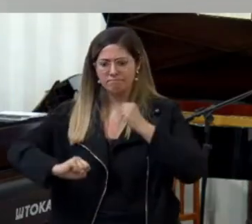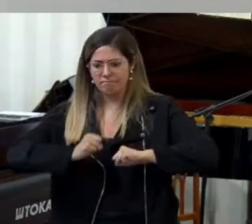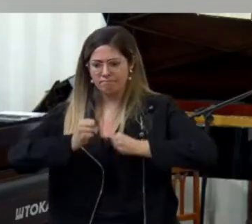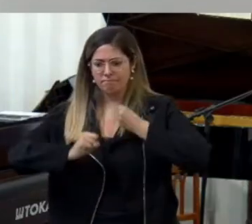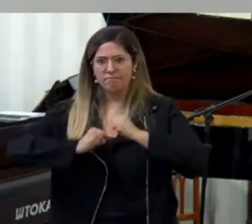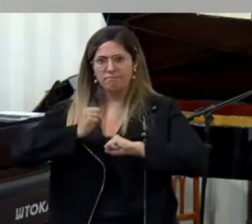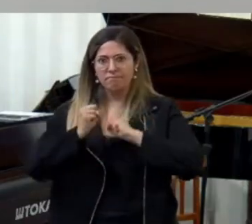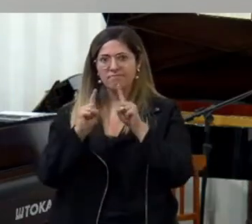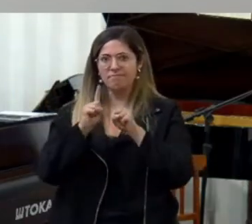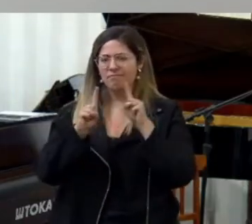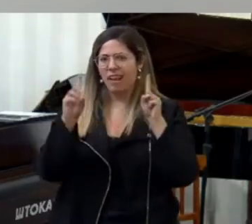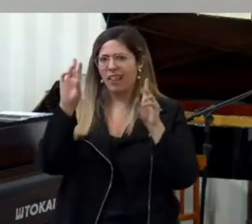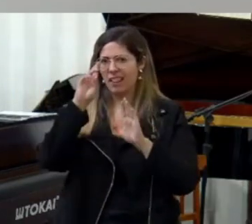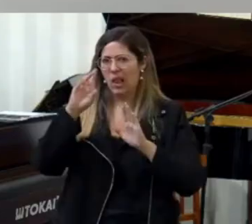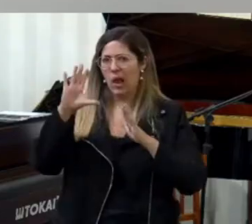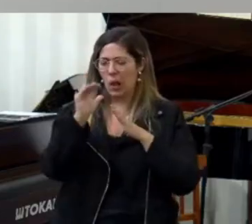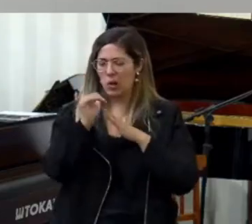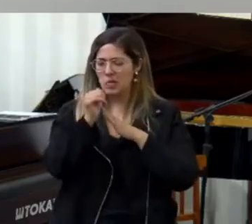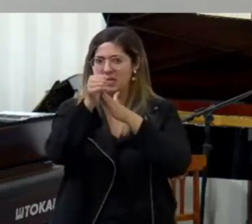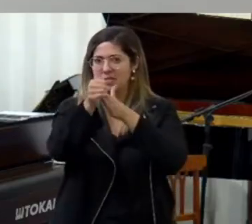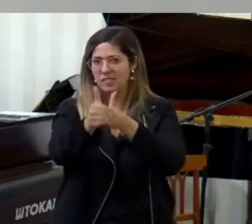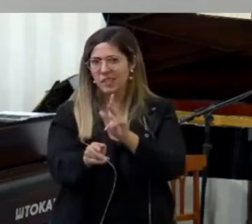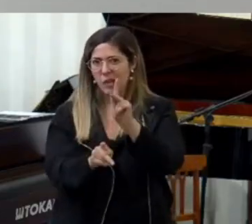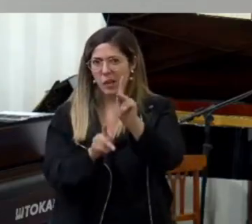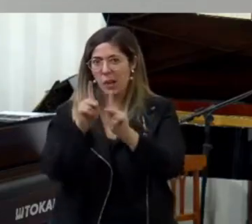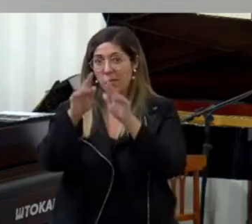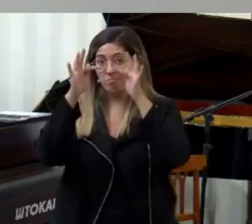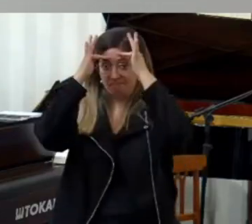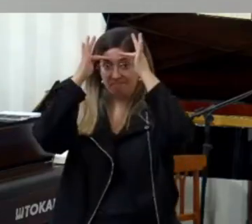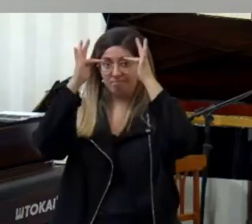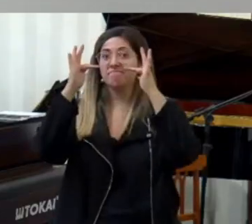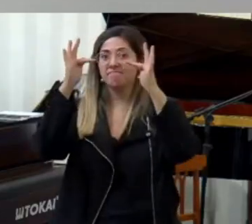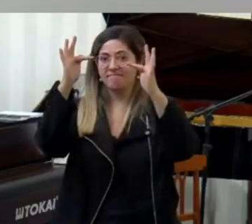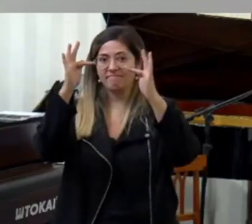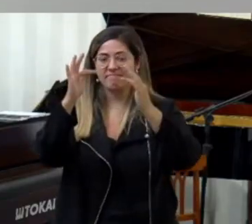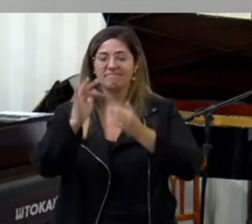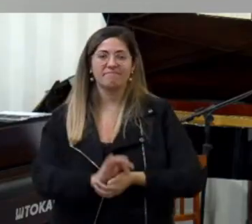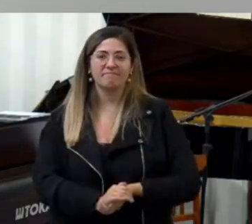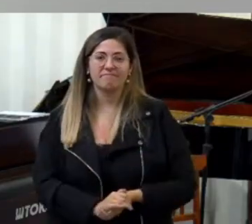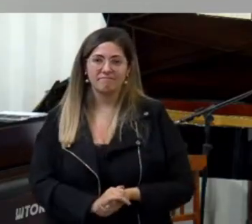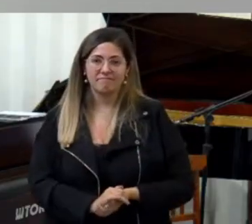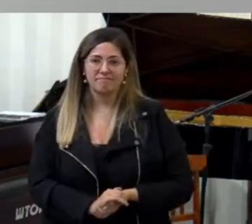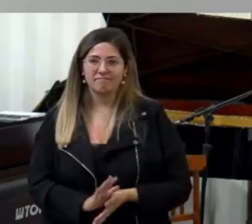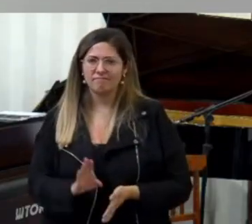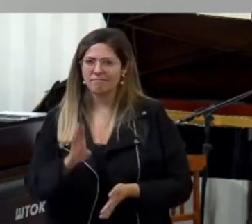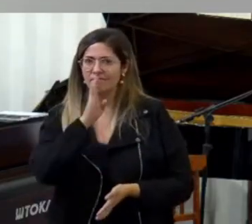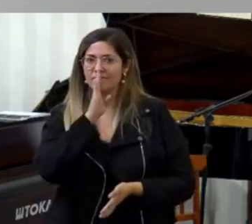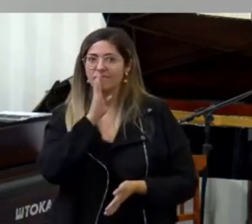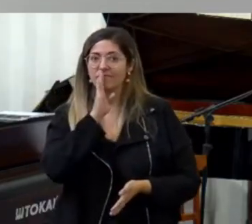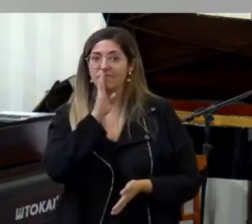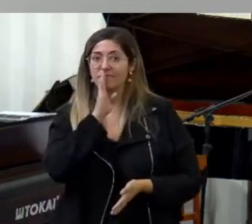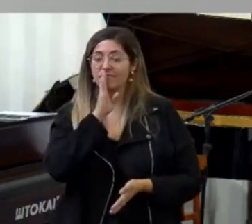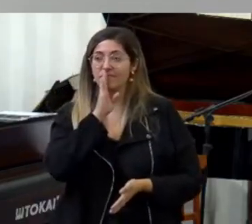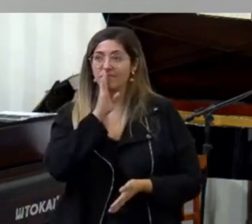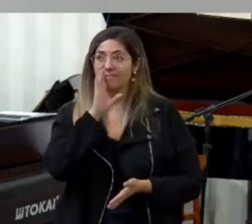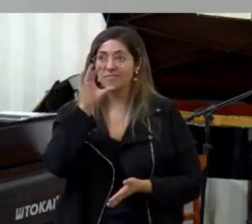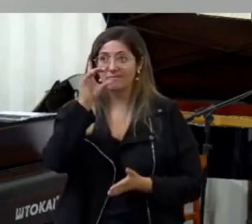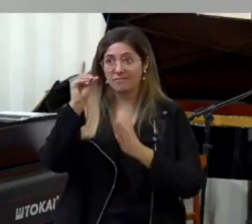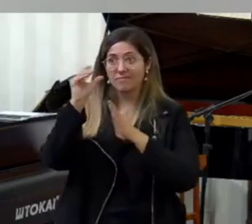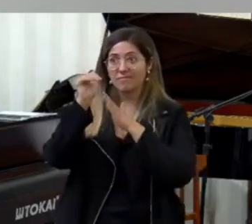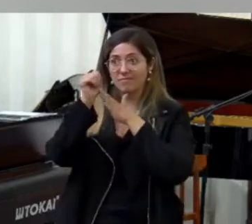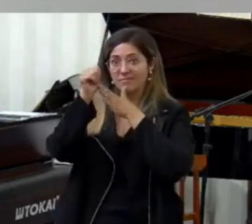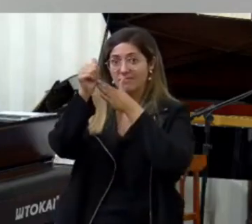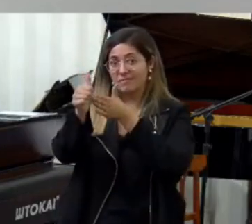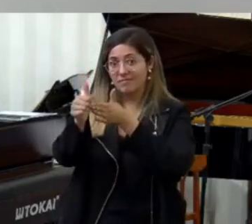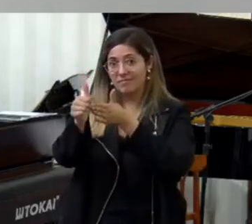Ele continua conduzindo o seu povo com fidelidade. No silêncio, nós